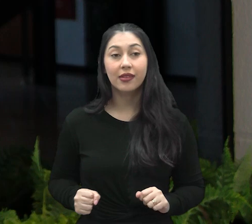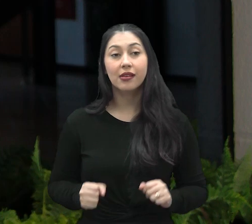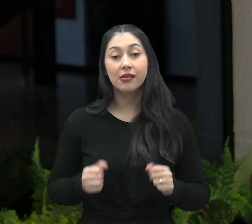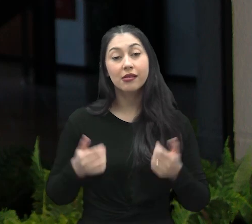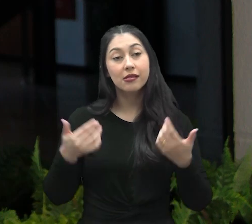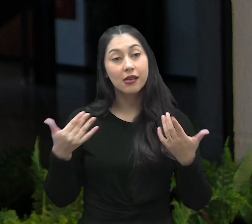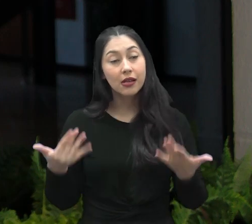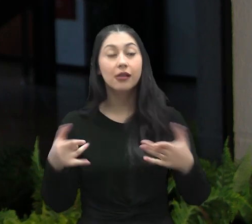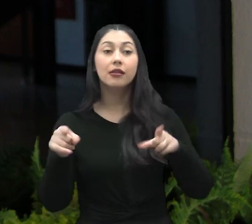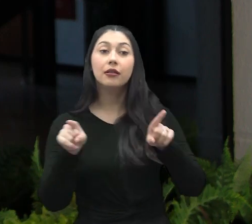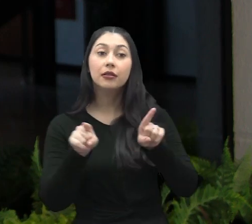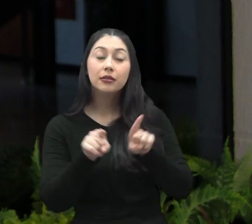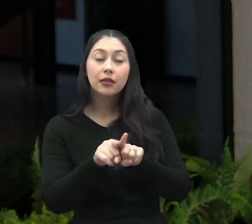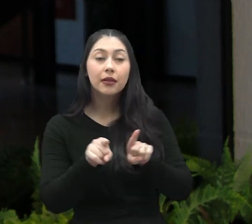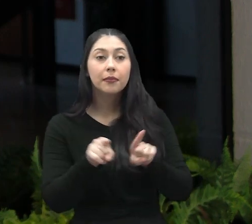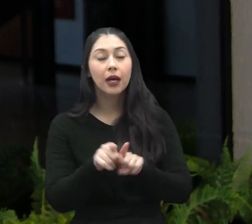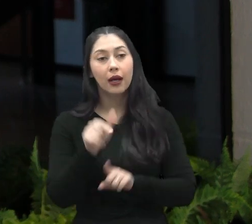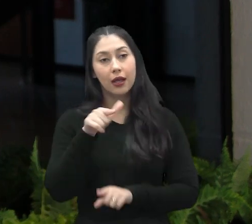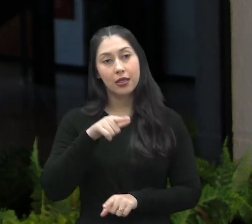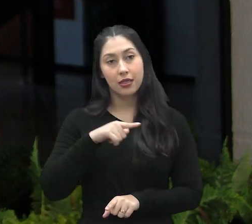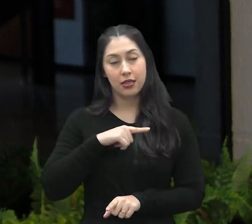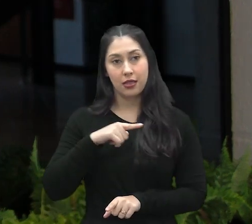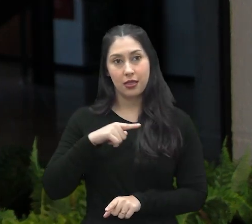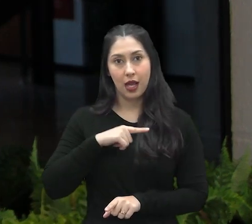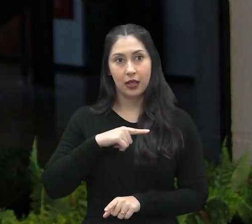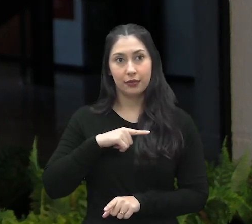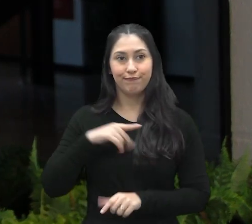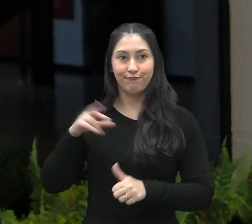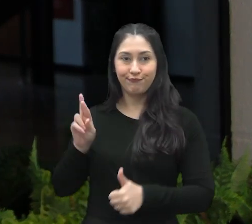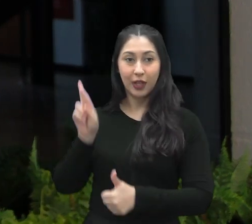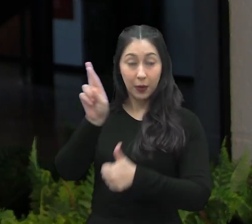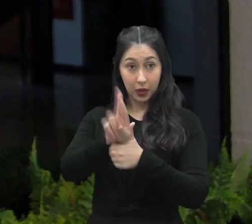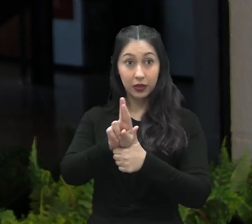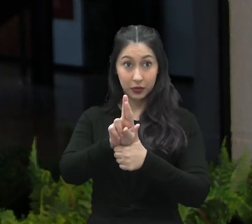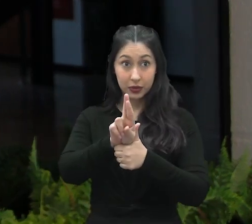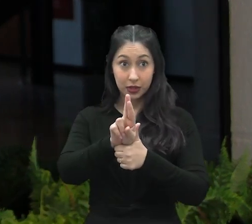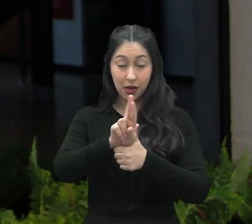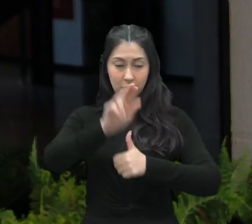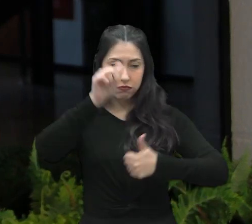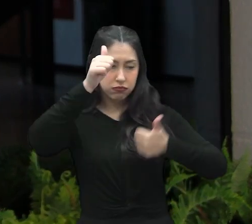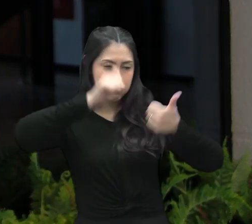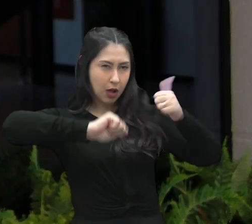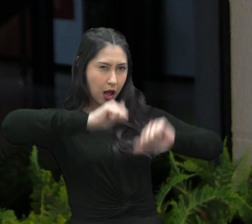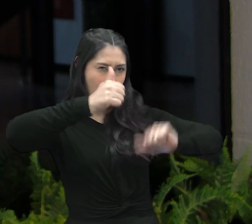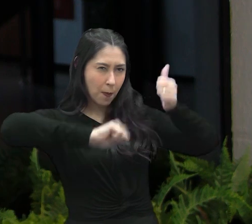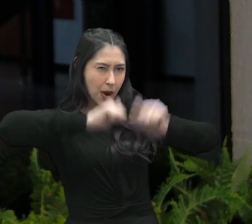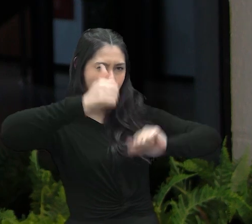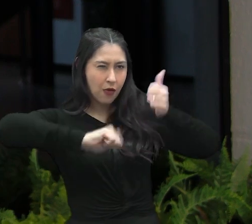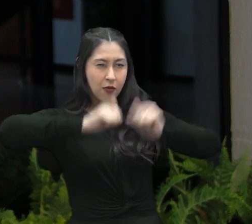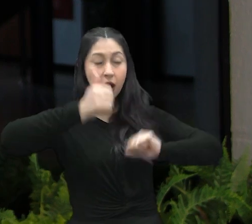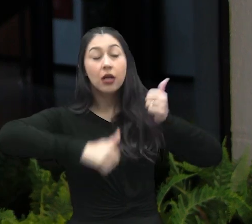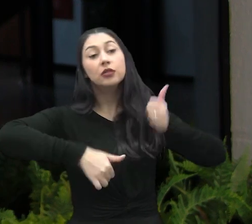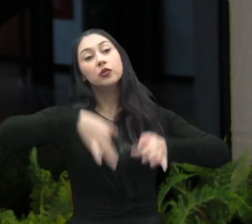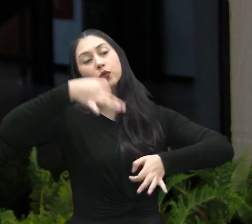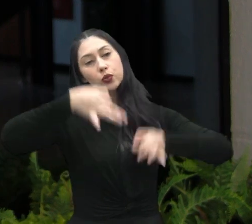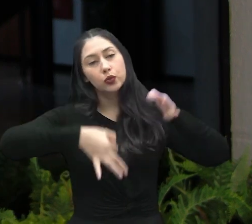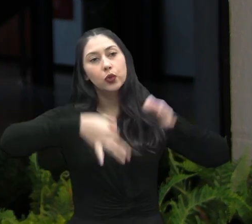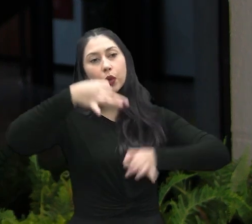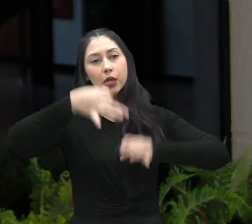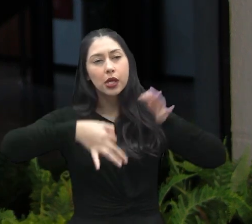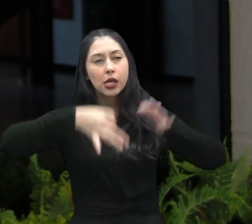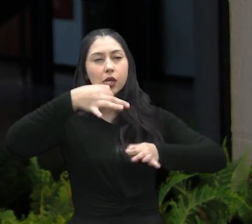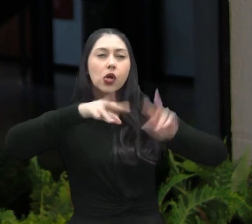projeto. Nesse meio tempo, ele também é submetido à Procuradoria Jurídica, que vai fazer uma análise jurídica do